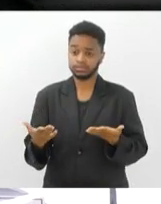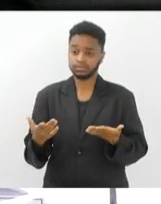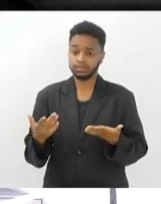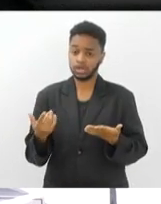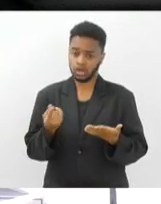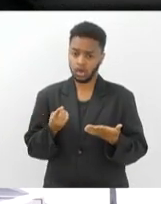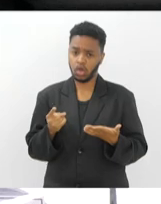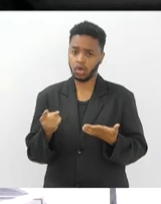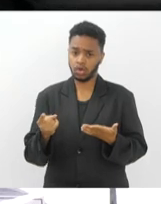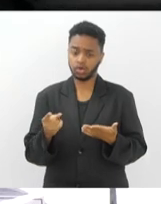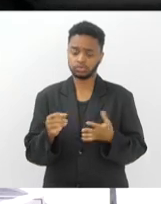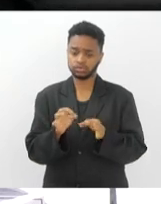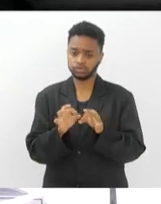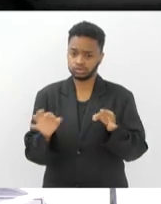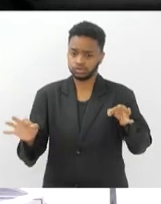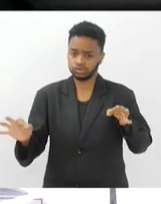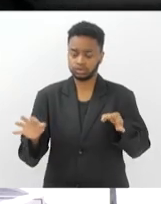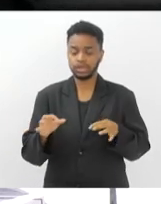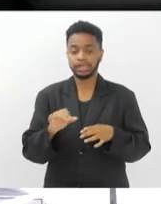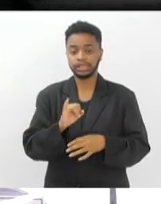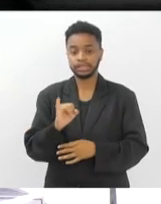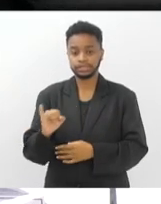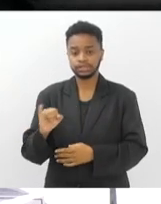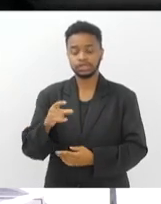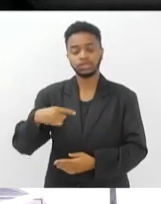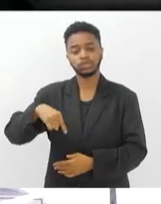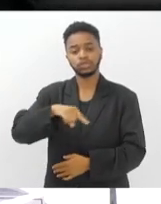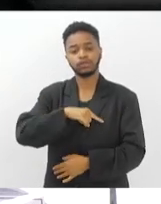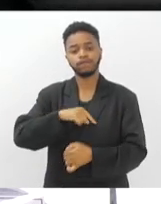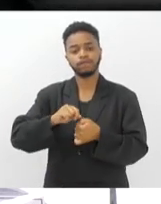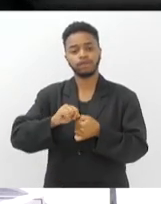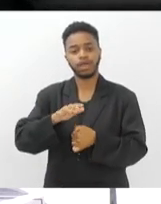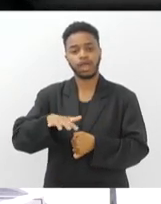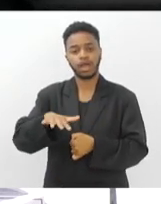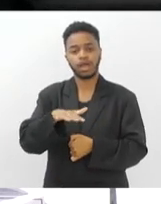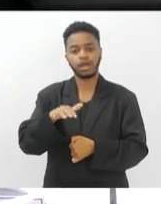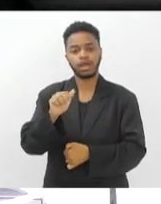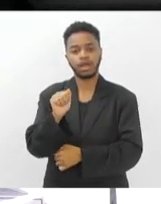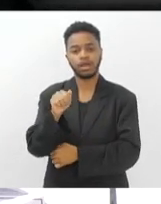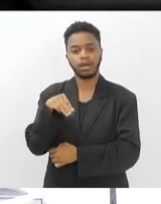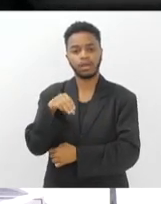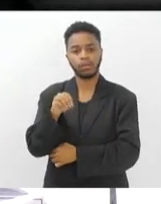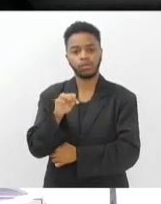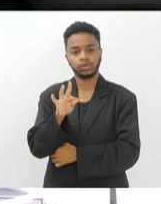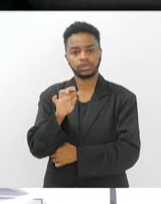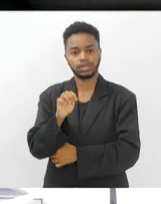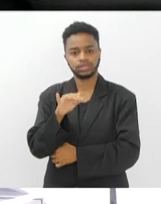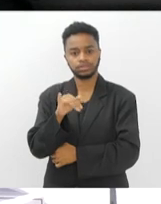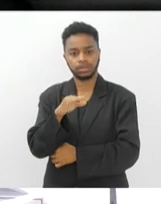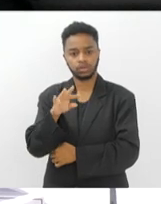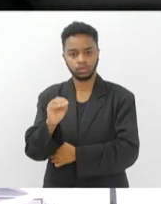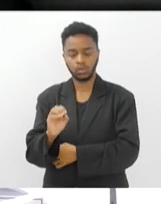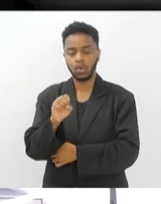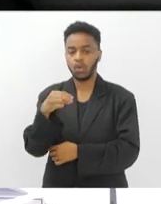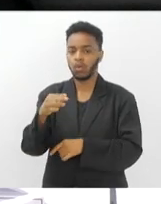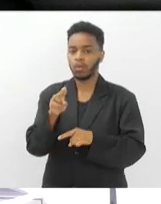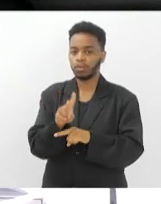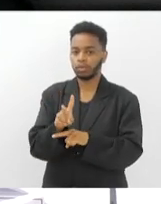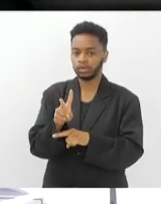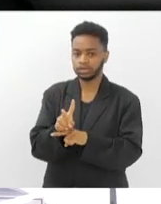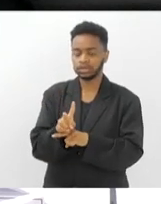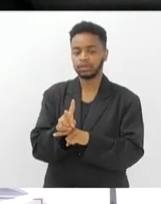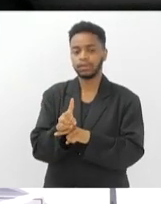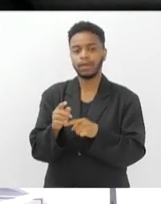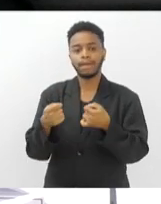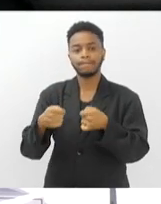perímetro. Em geral, quando a gente faz uma área de amortecimento, uma área de preservação, esse perímetro